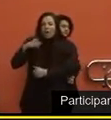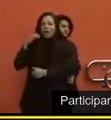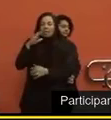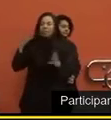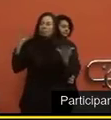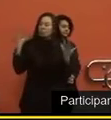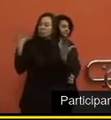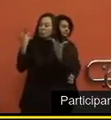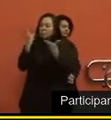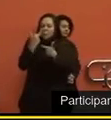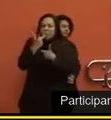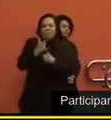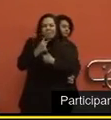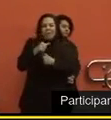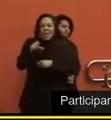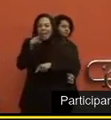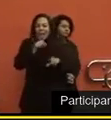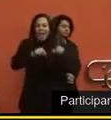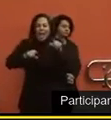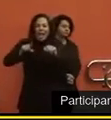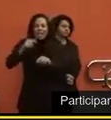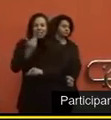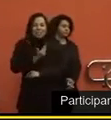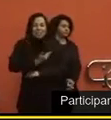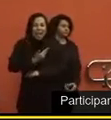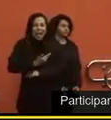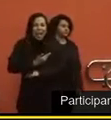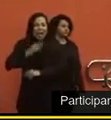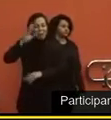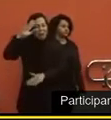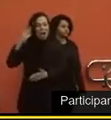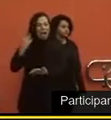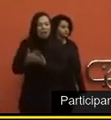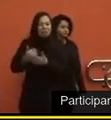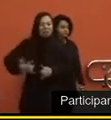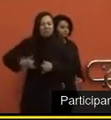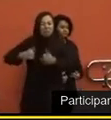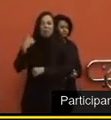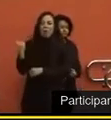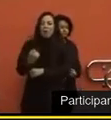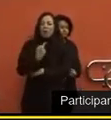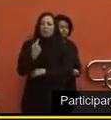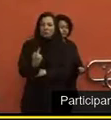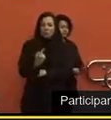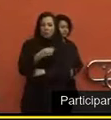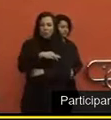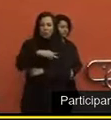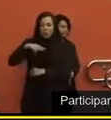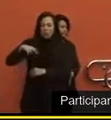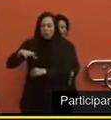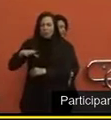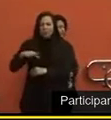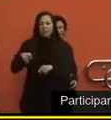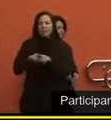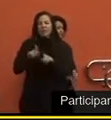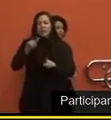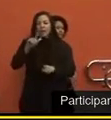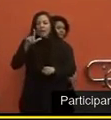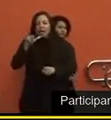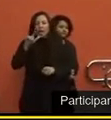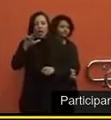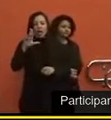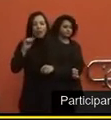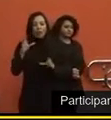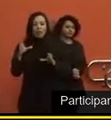brilhante concurso, com uma bela seleção de colegas que certamente vão honrar o Ministério Público. A Gláucia Santana,